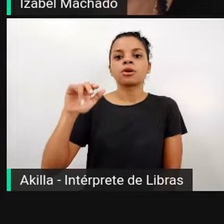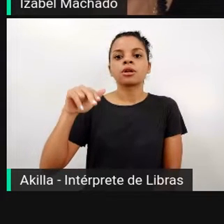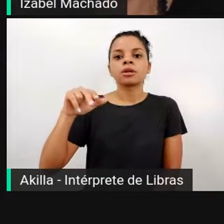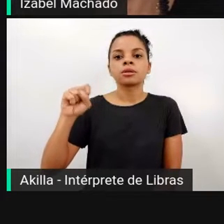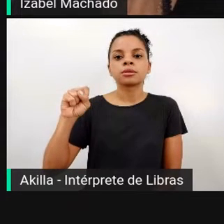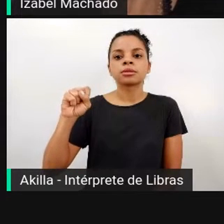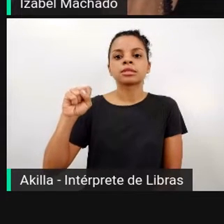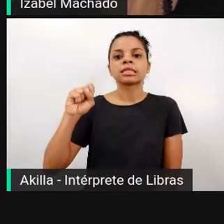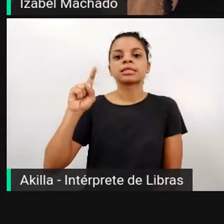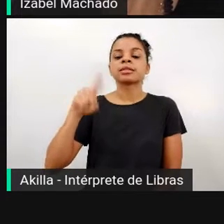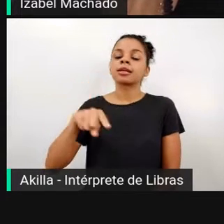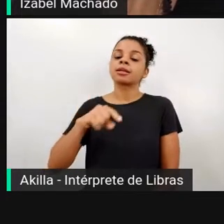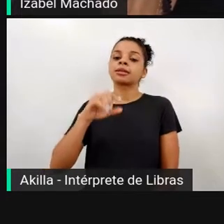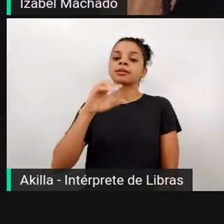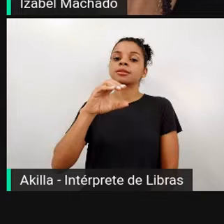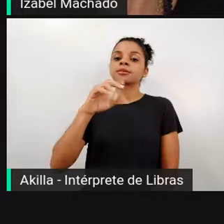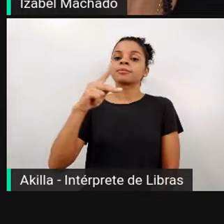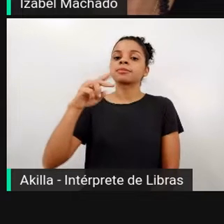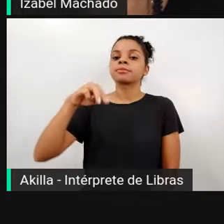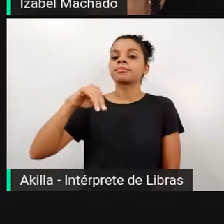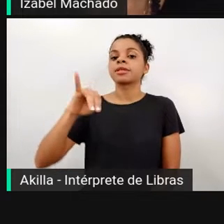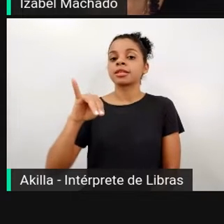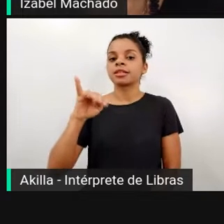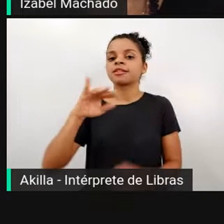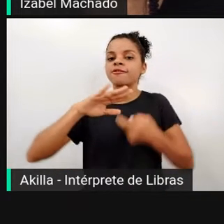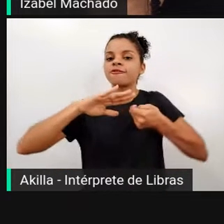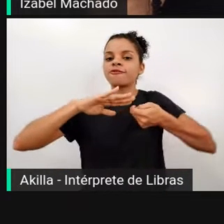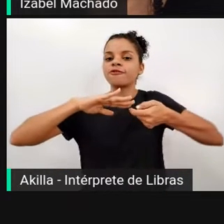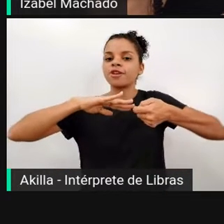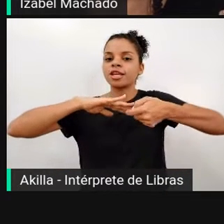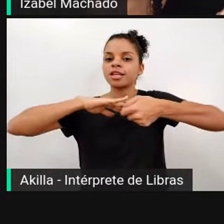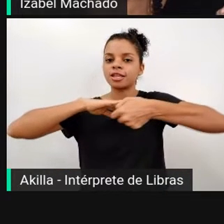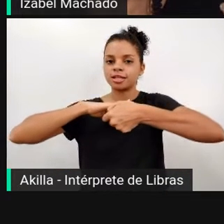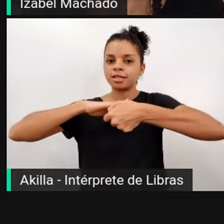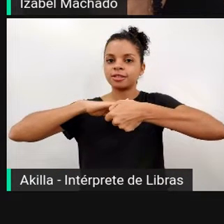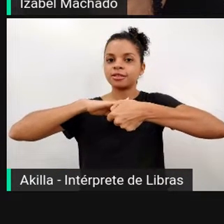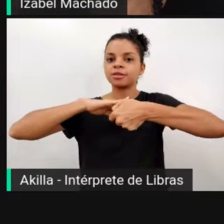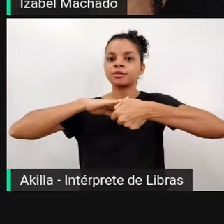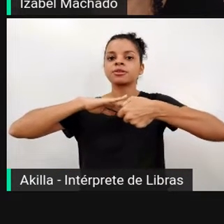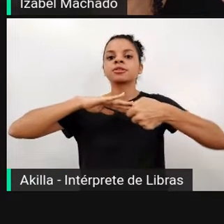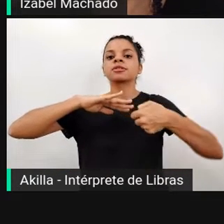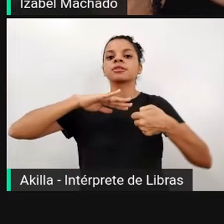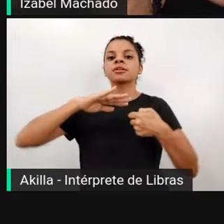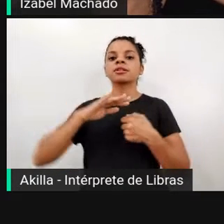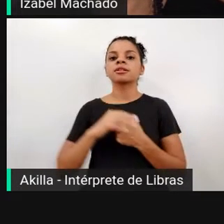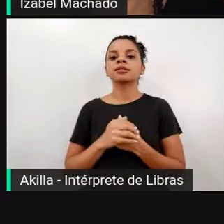fake news, ele chegou a dizer que as fake news são